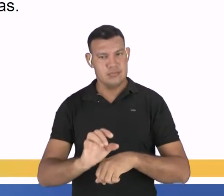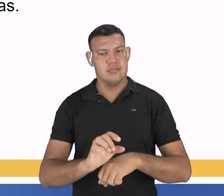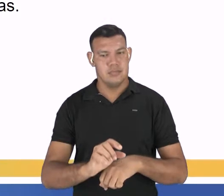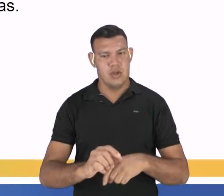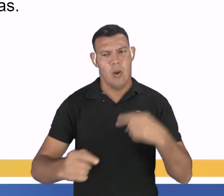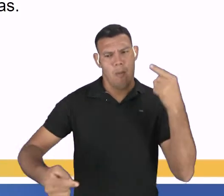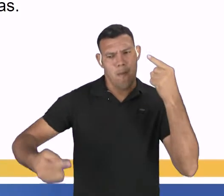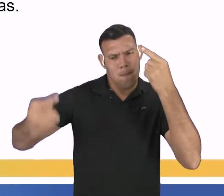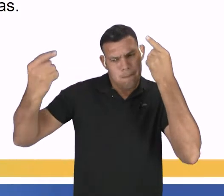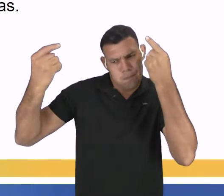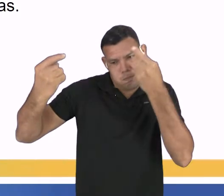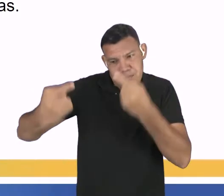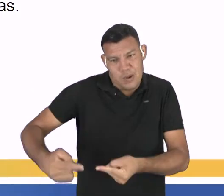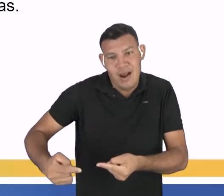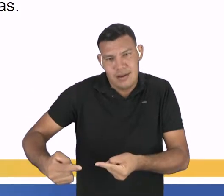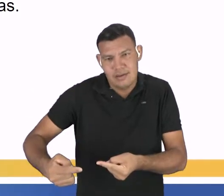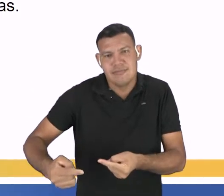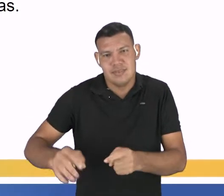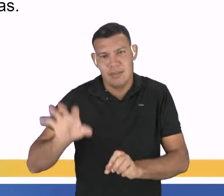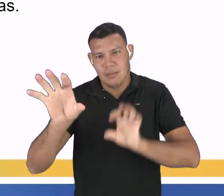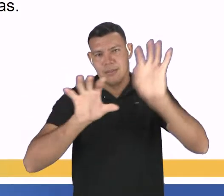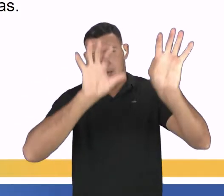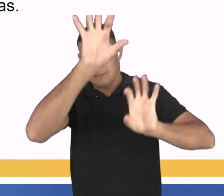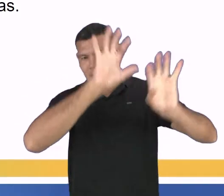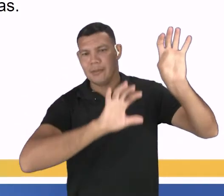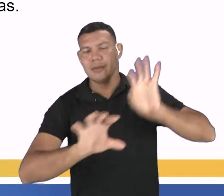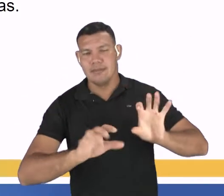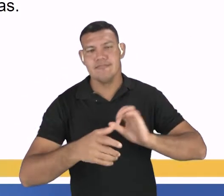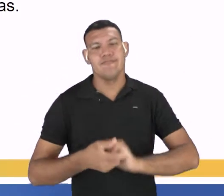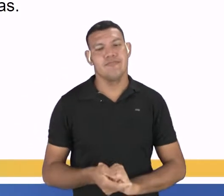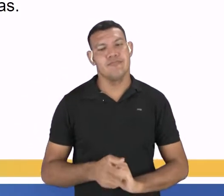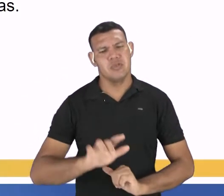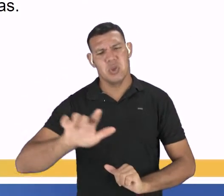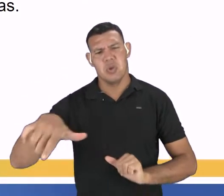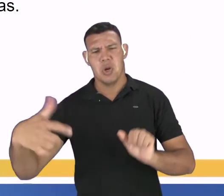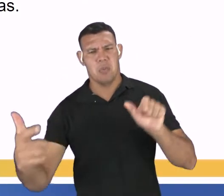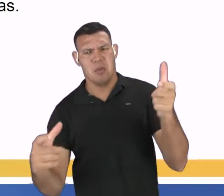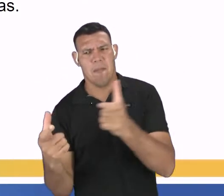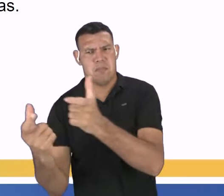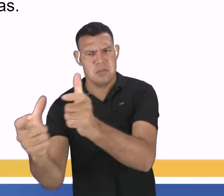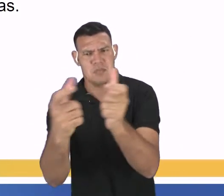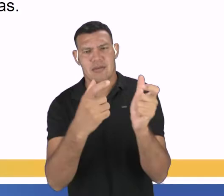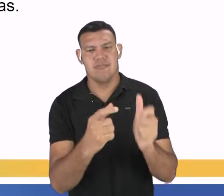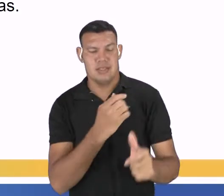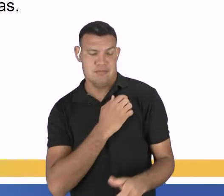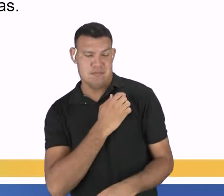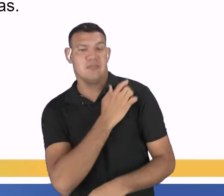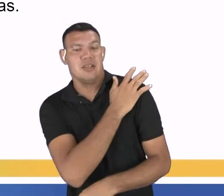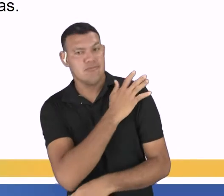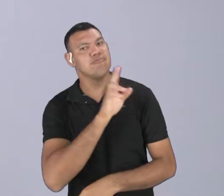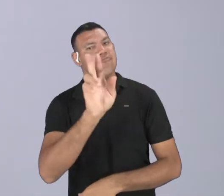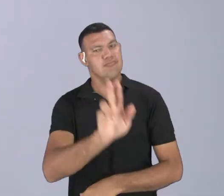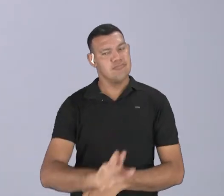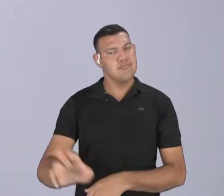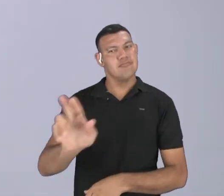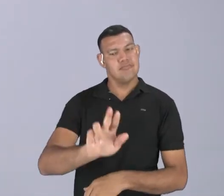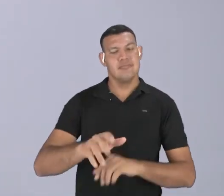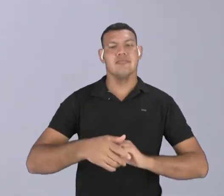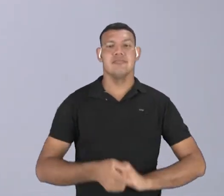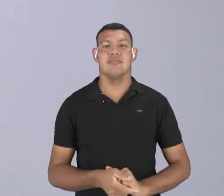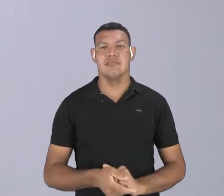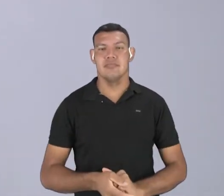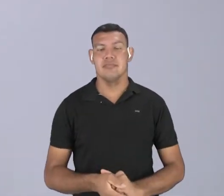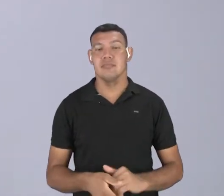território ocorreu de forma pacífica em algumas regiões. Já em outras, forças militares foram utilizadas. É muito importante a